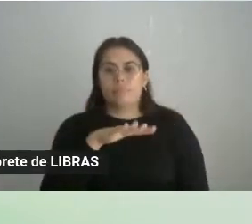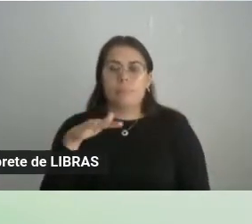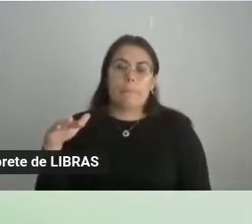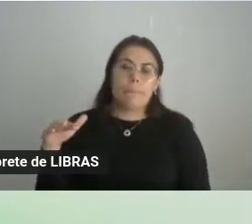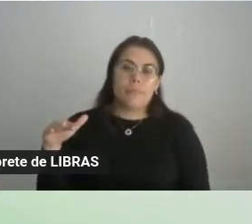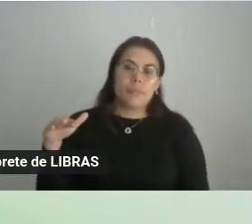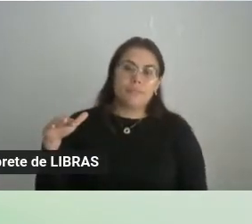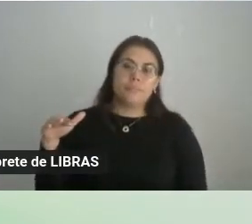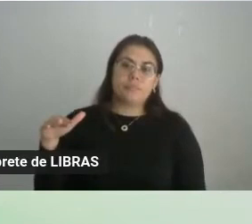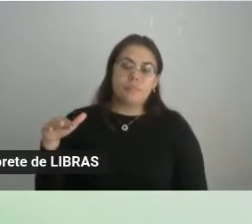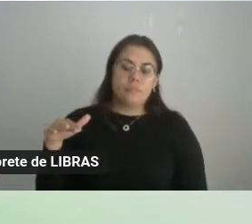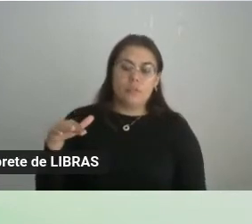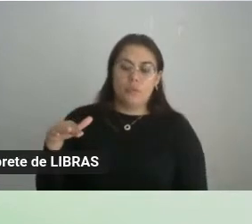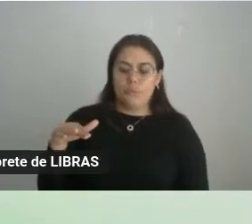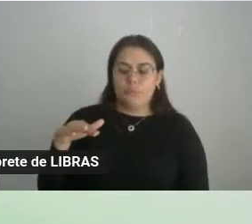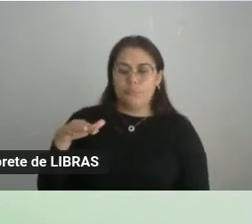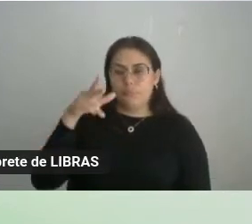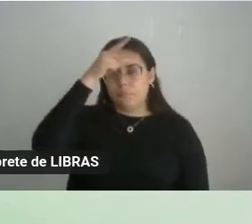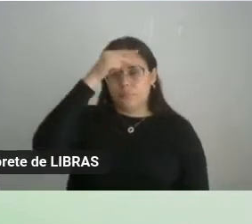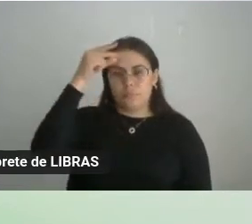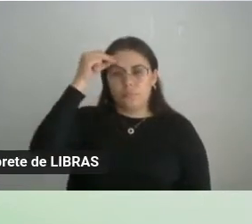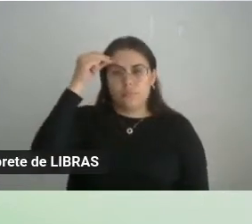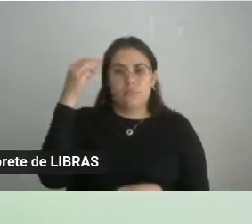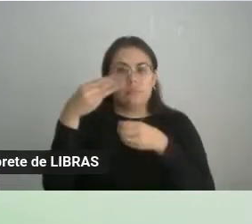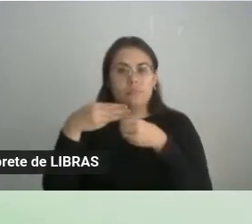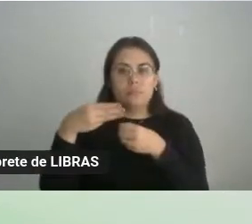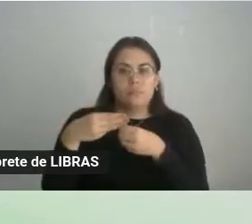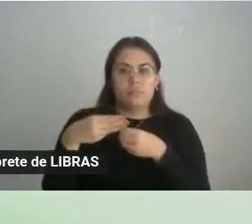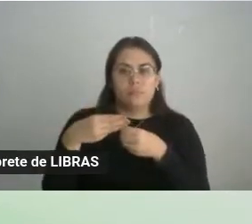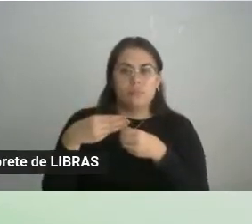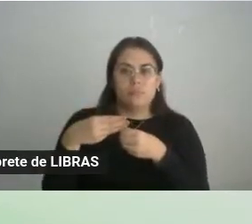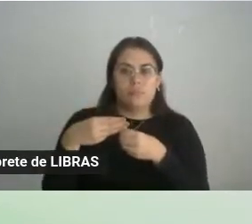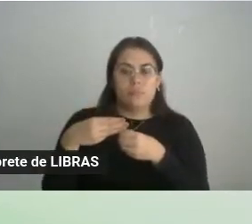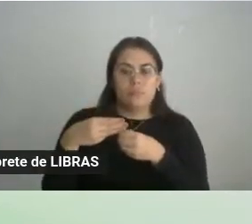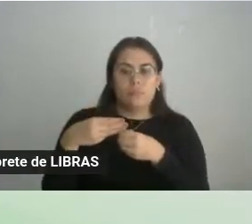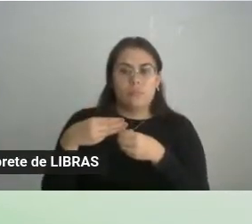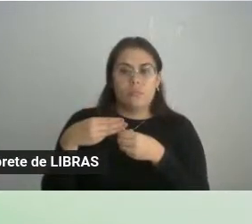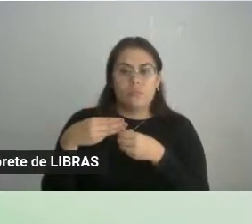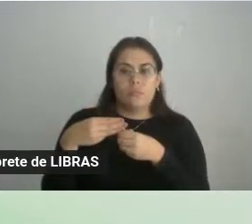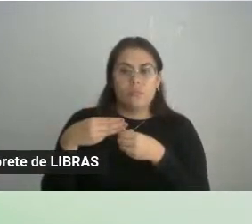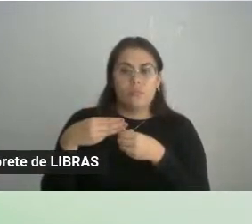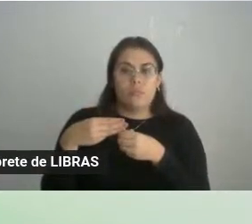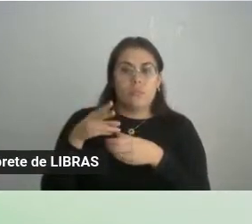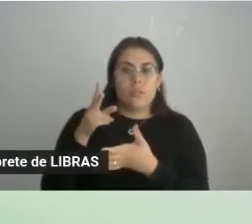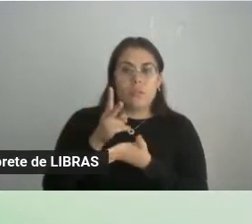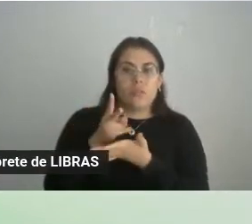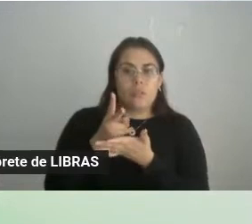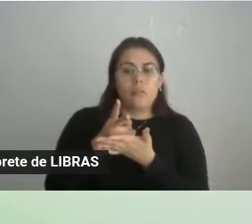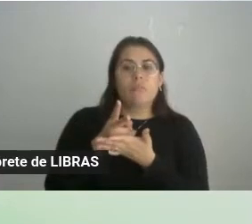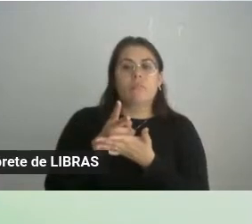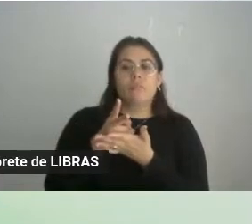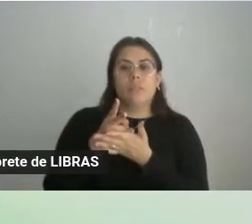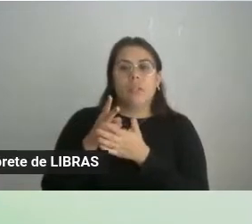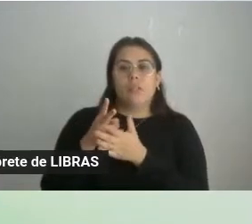do ensino público, elas não vêm de uma classe abastada, tudo mais. Normalmente vêm da periferia, que a referência